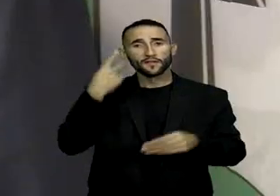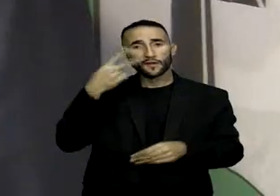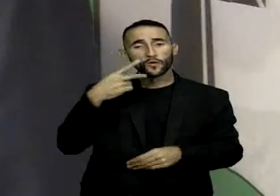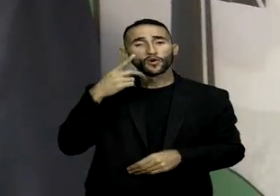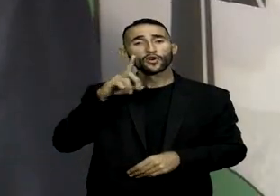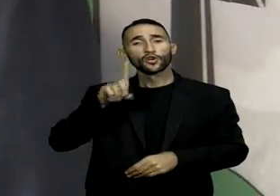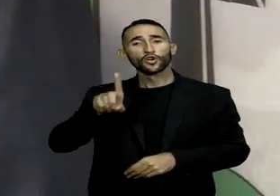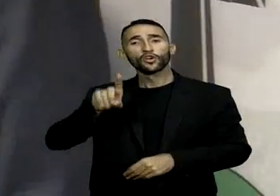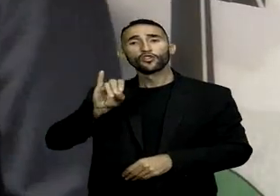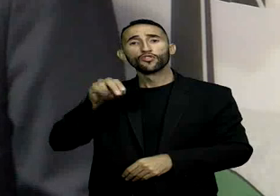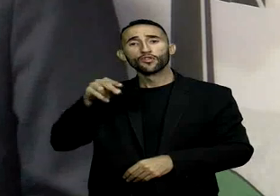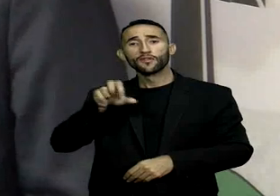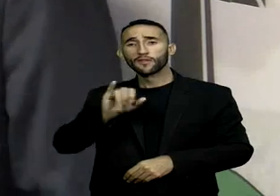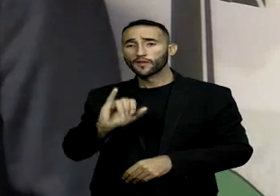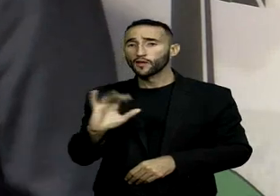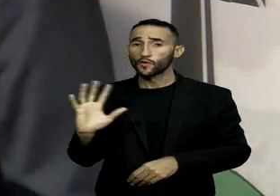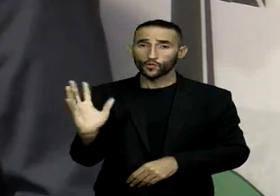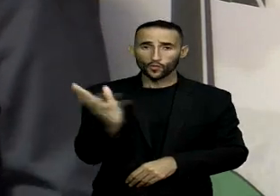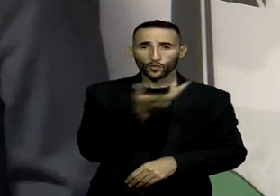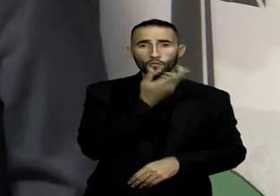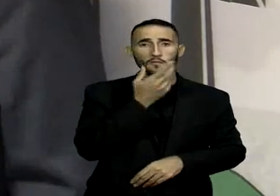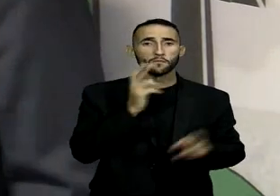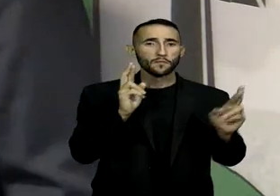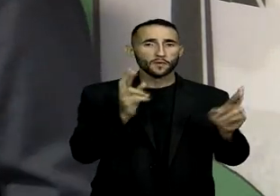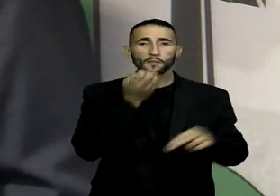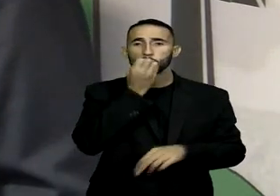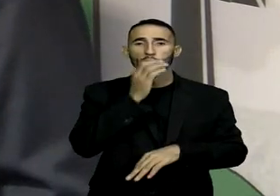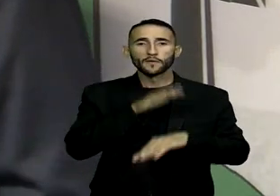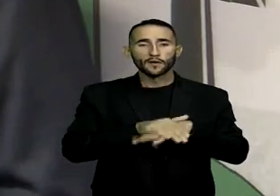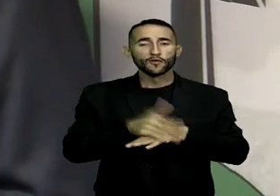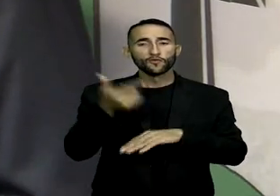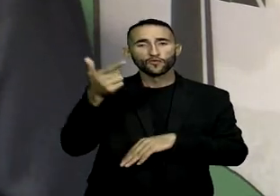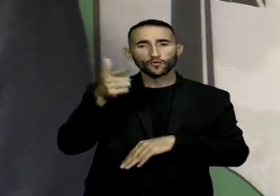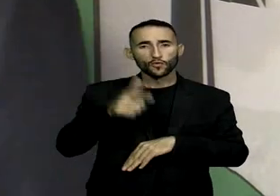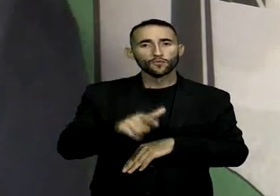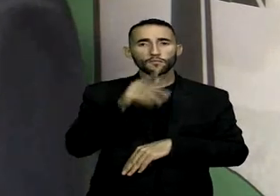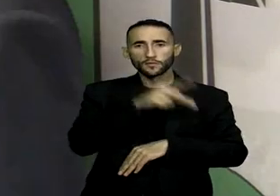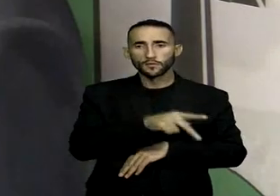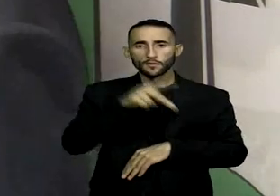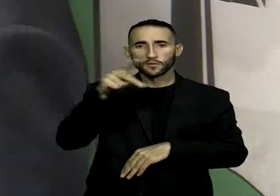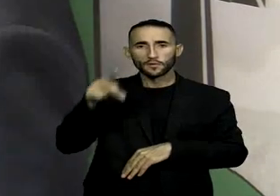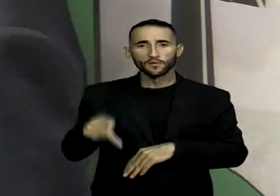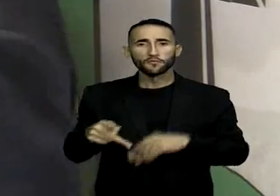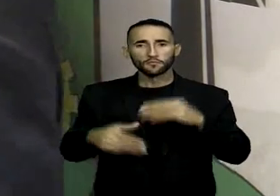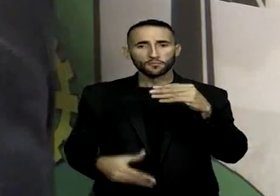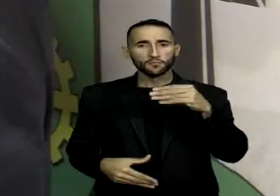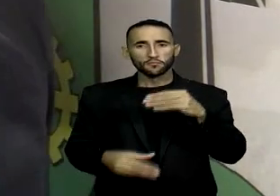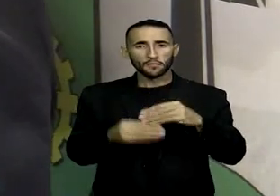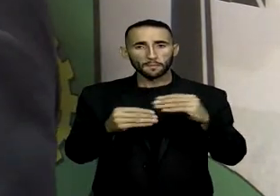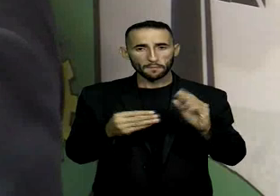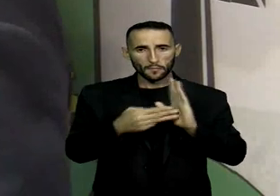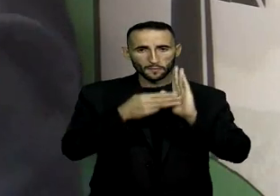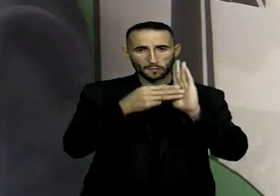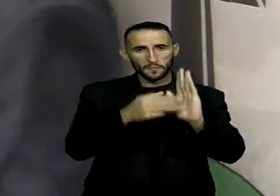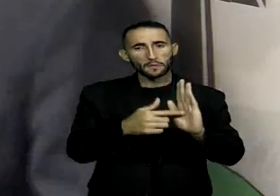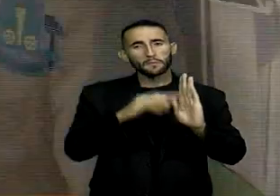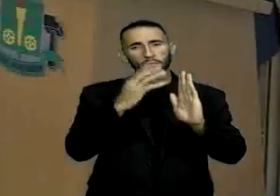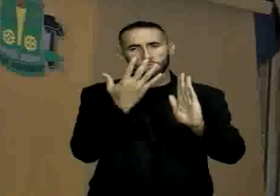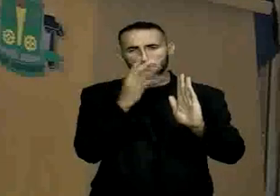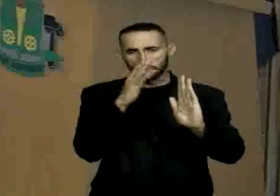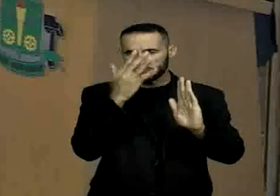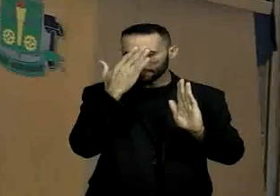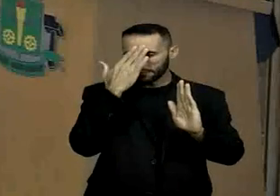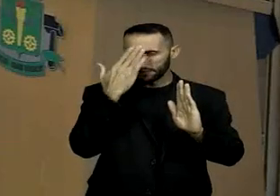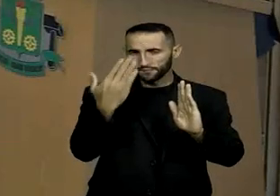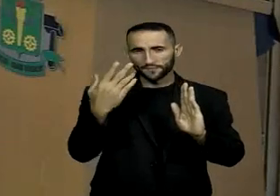Simão. Ótima tarde a todos. Mais uma vez, parabenizar nosso presidente pela moção e parabéns, Erivelto.